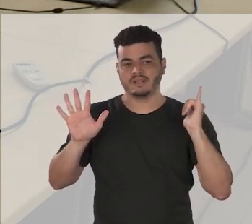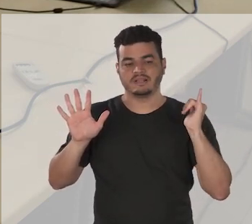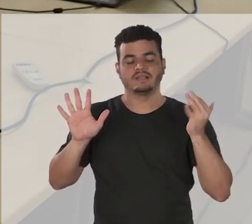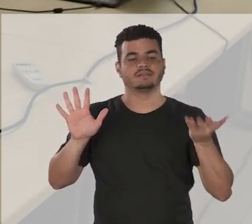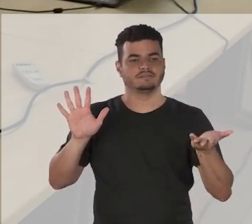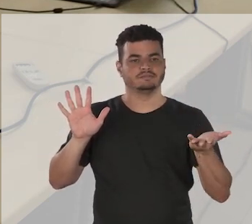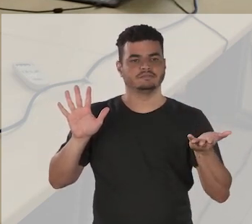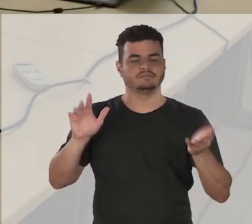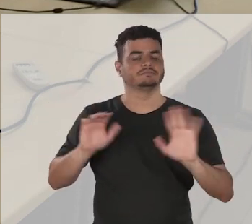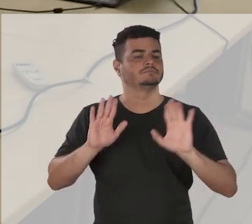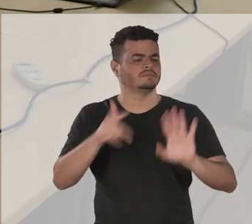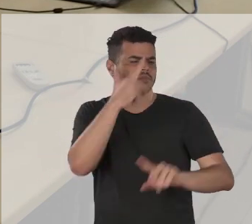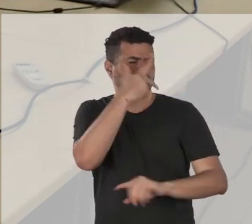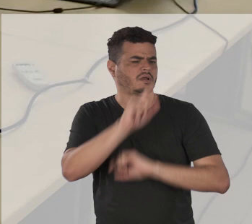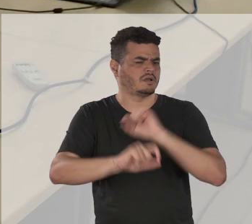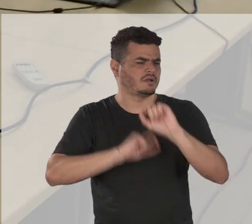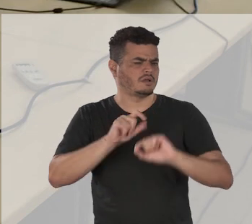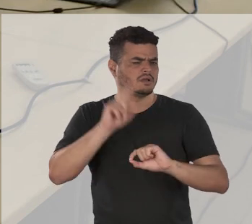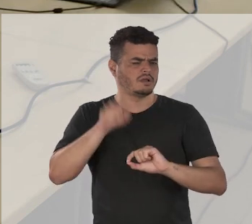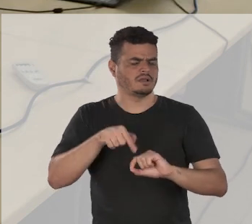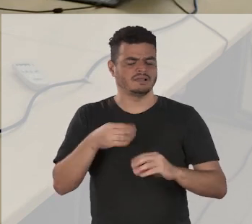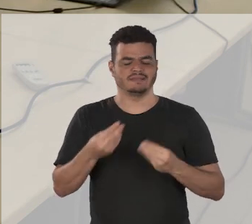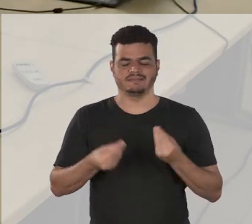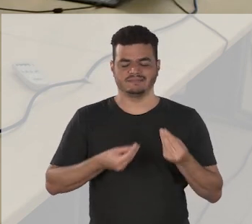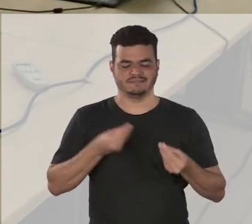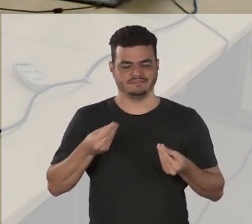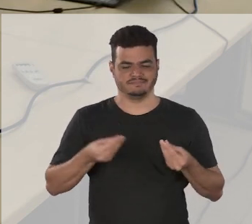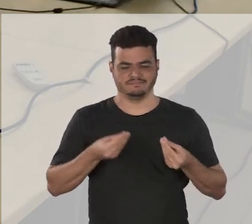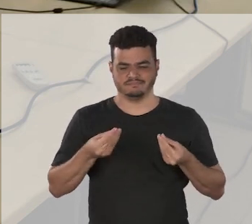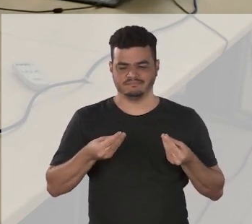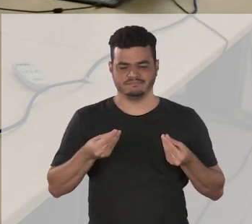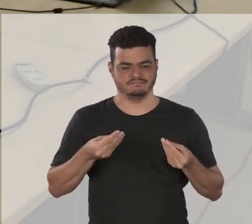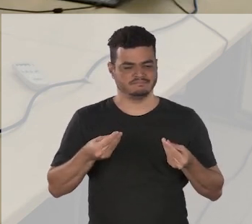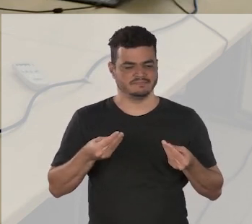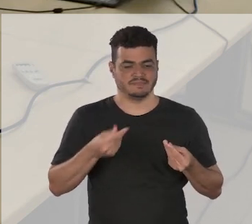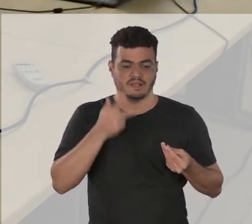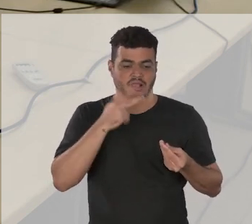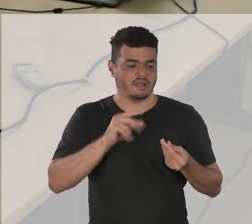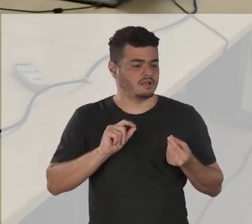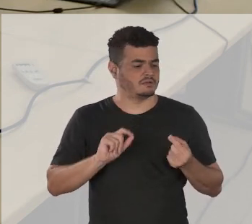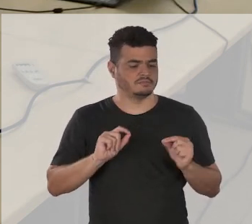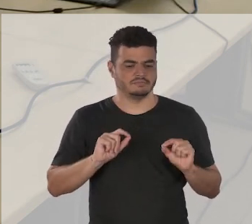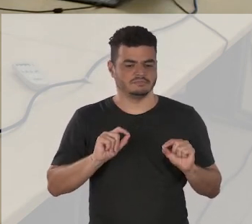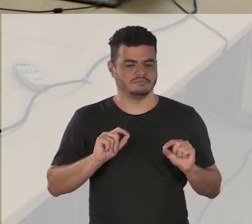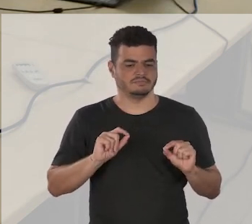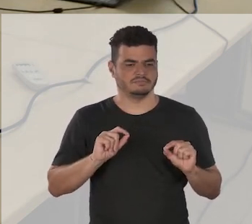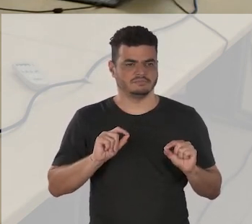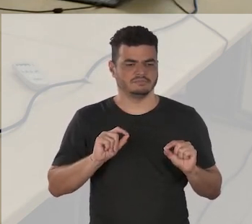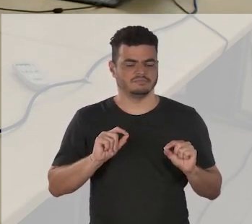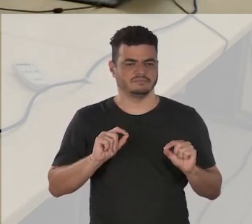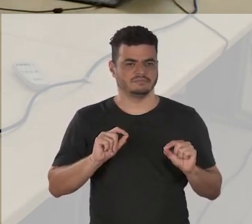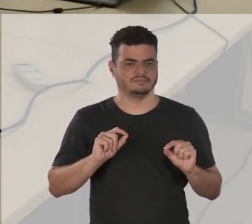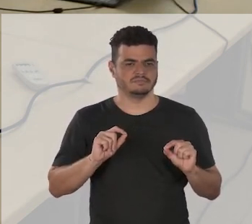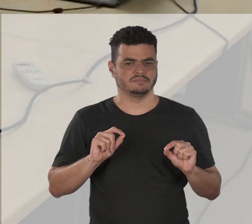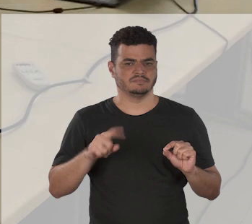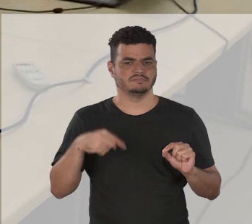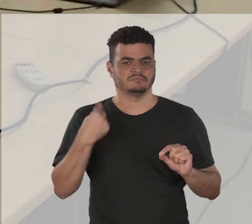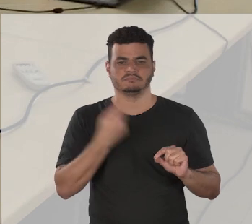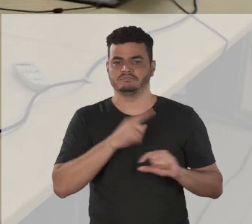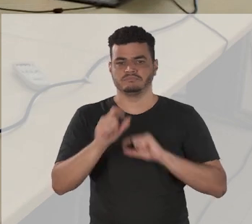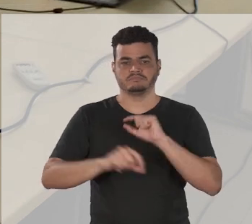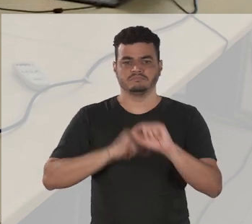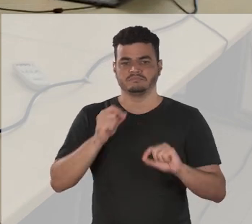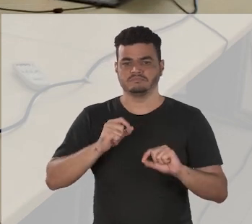partir das imagens. Assim, parece que nesse sentido, isso, ou seja, não teriam problemas maiores,